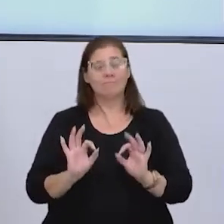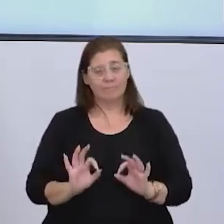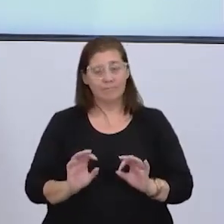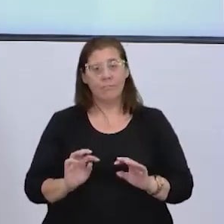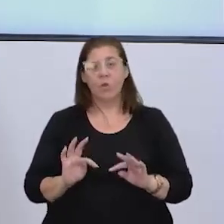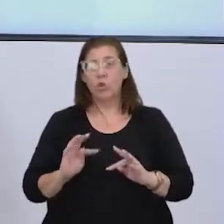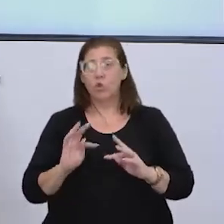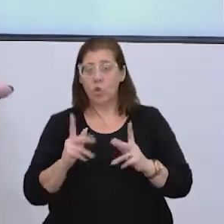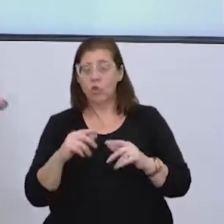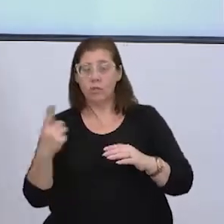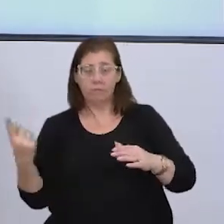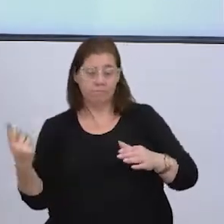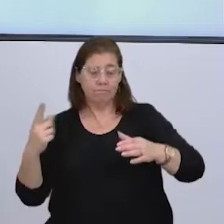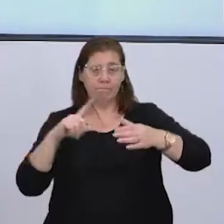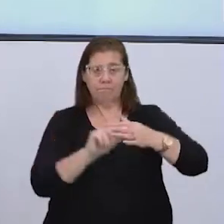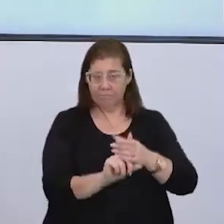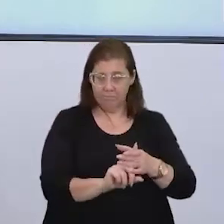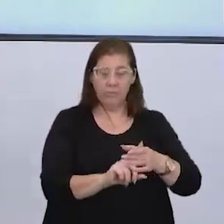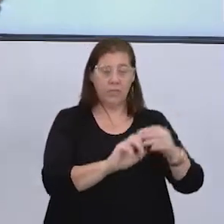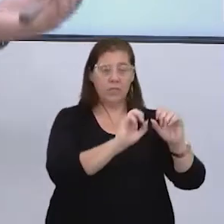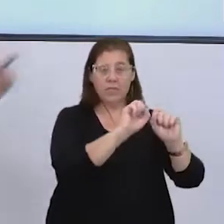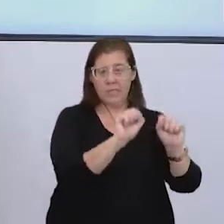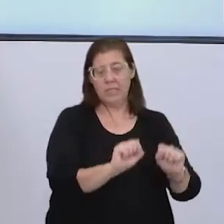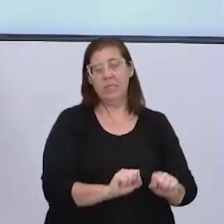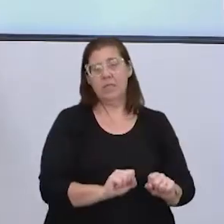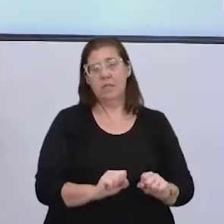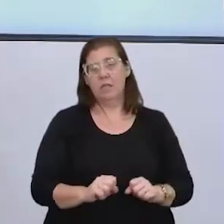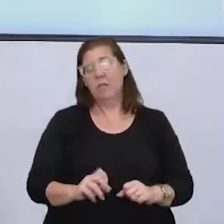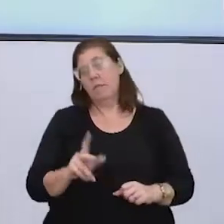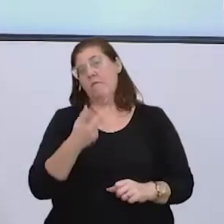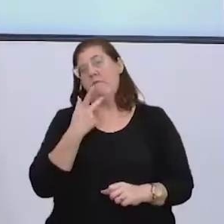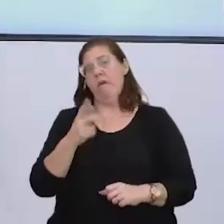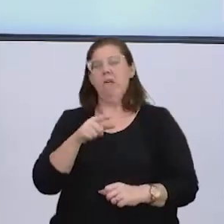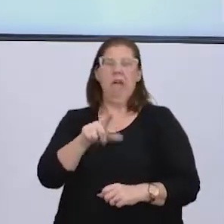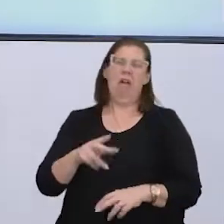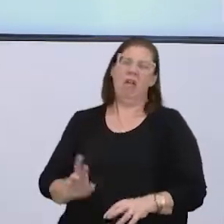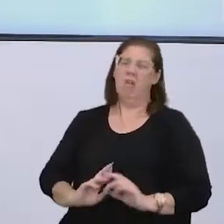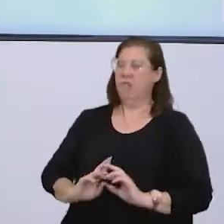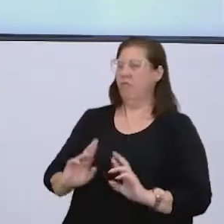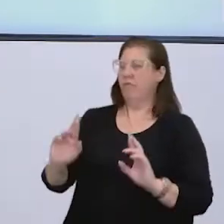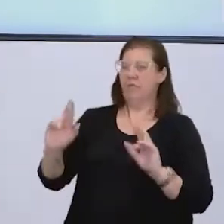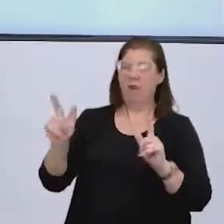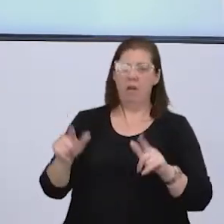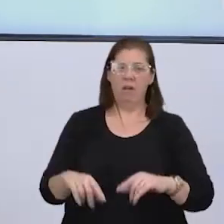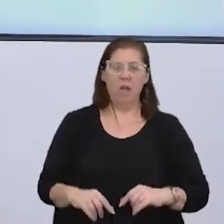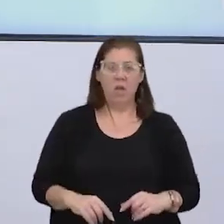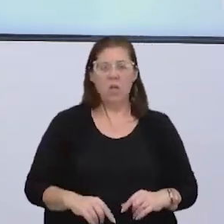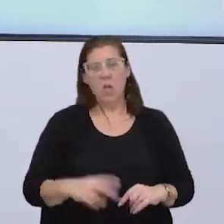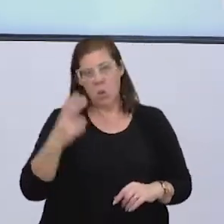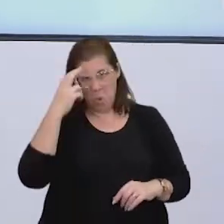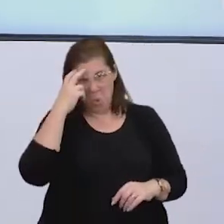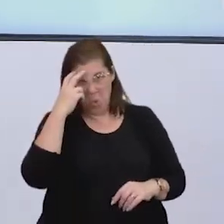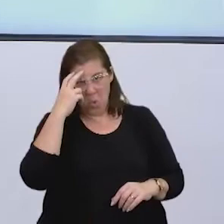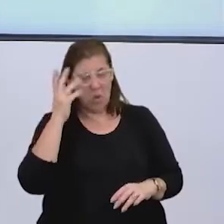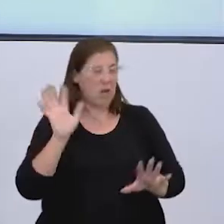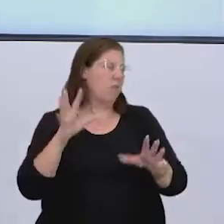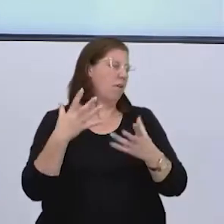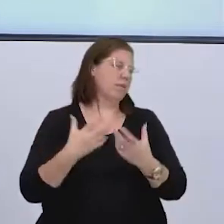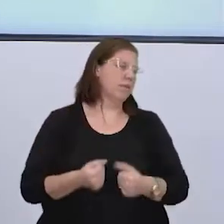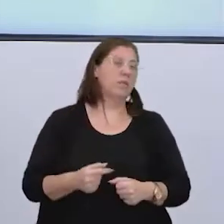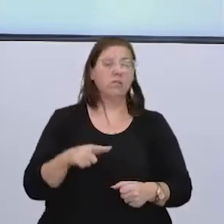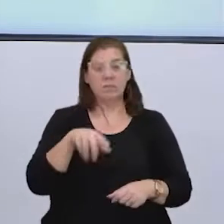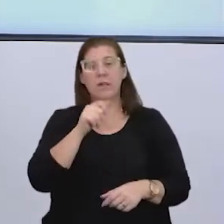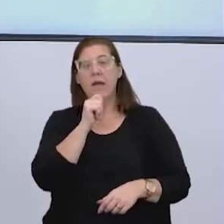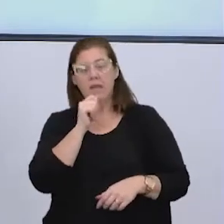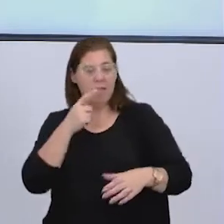estamos inseridos nesse processo. E mesmo que você fale que você é o diferentão, o hipster, não, contra a cultura, você ainda está